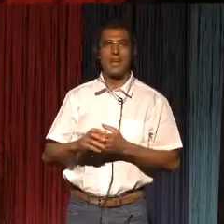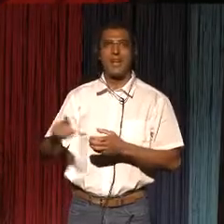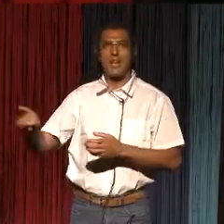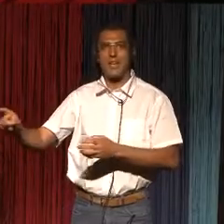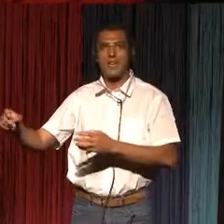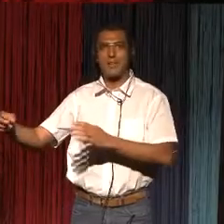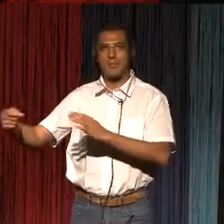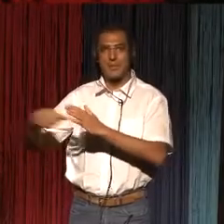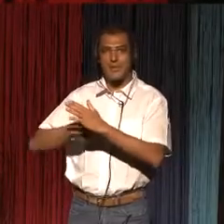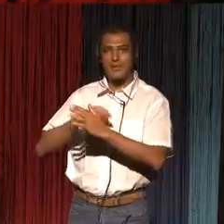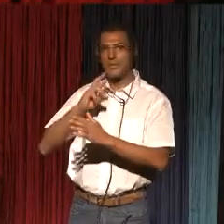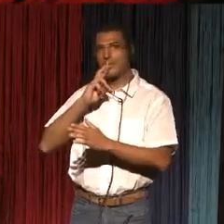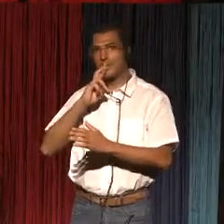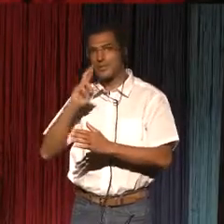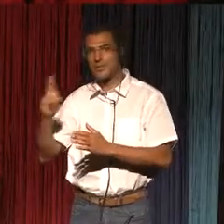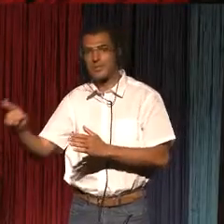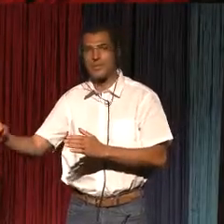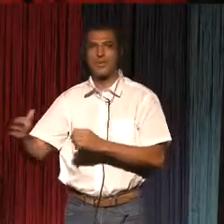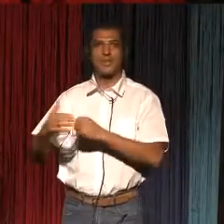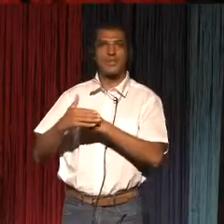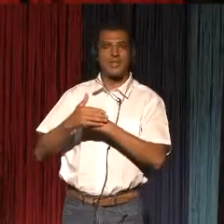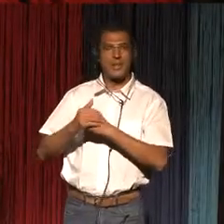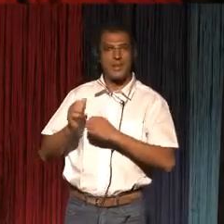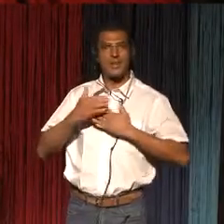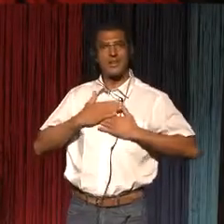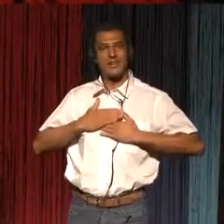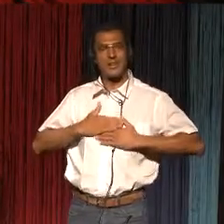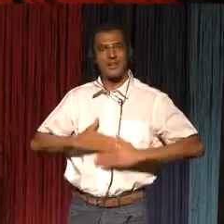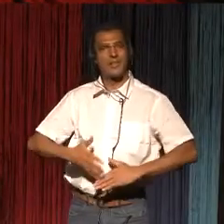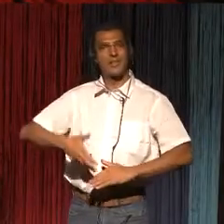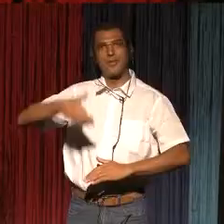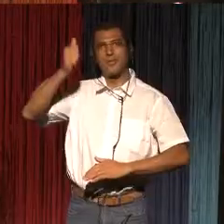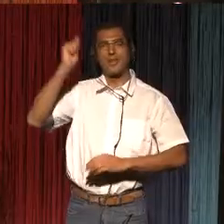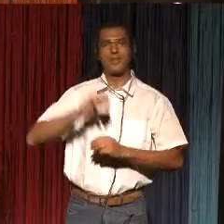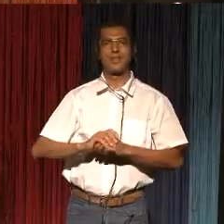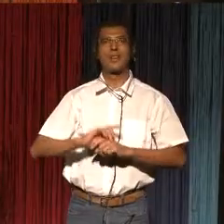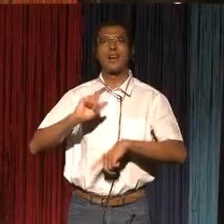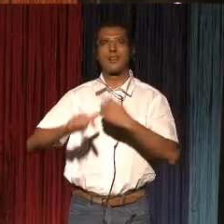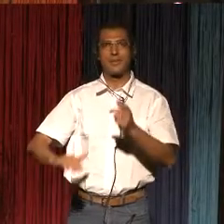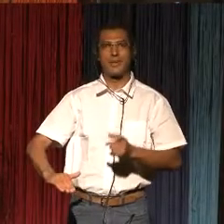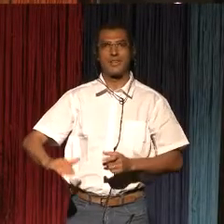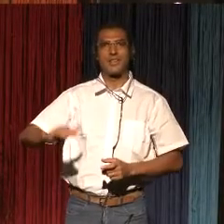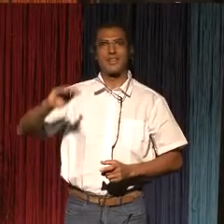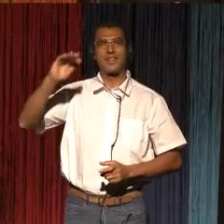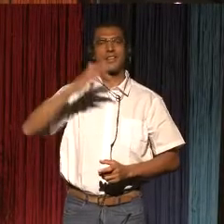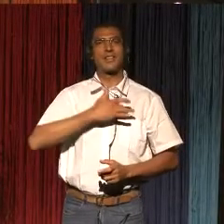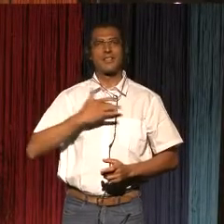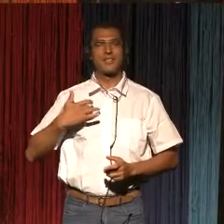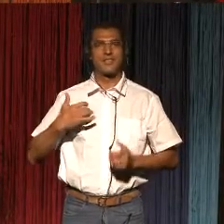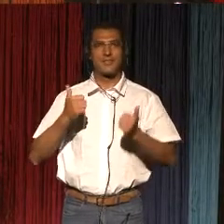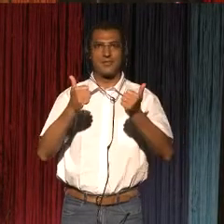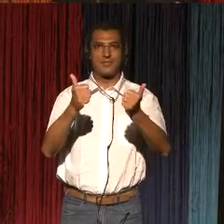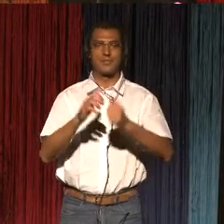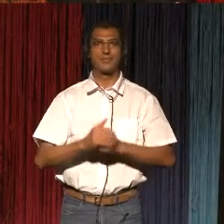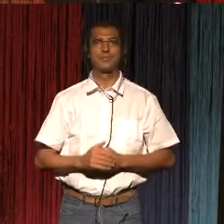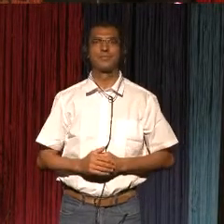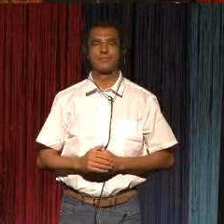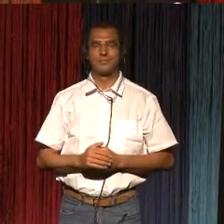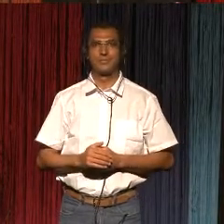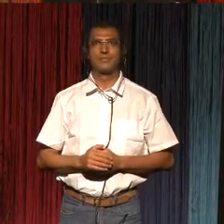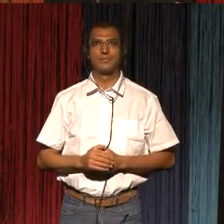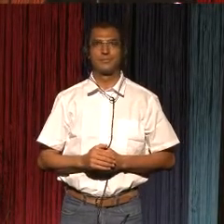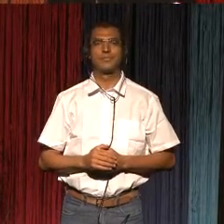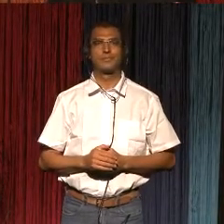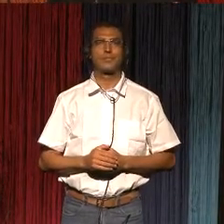teve impacto daí esse encurtamento do telômero. Eu gostaria aqui de citar, talvez estejam falando, nossa, eu